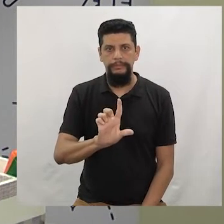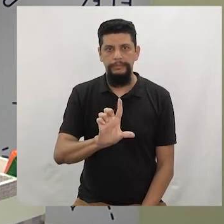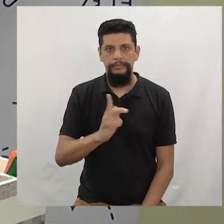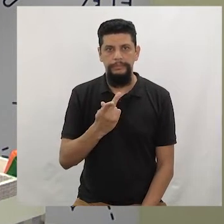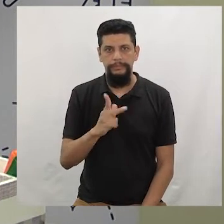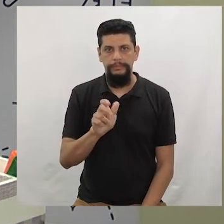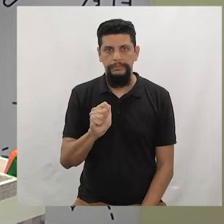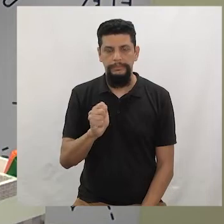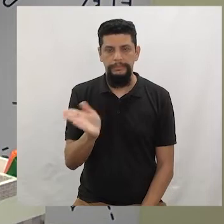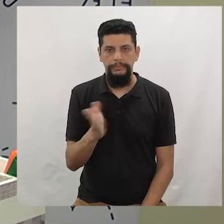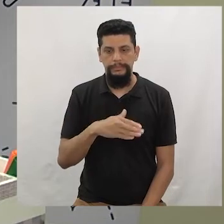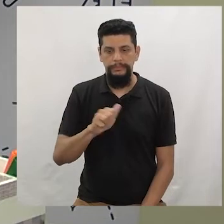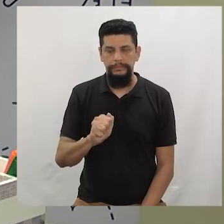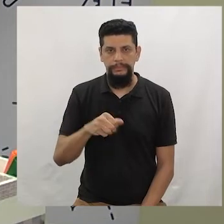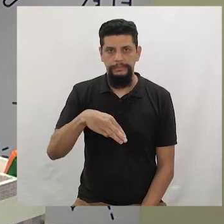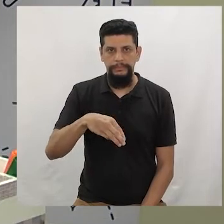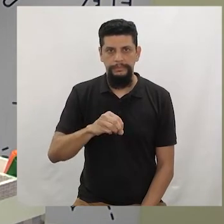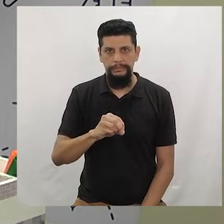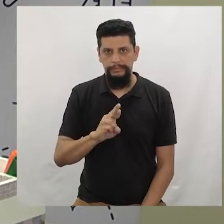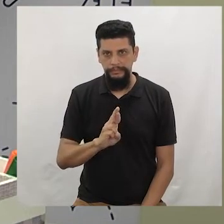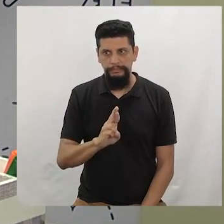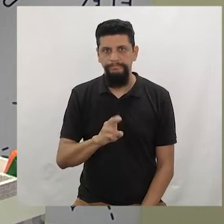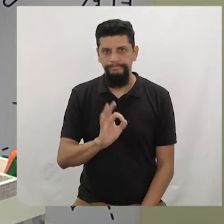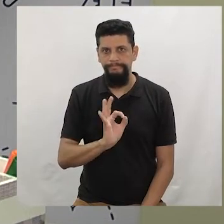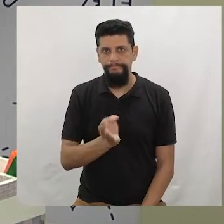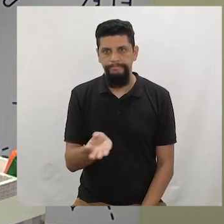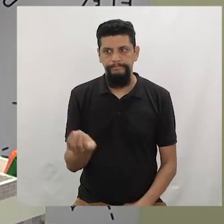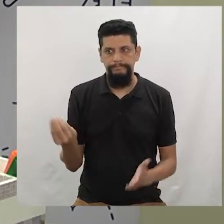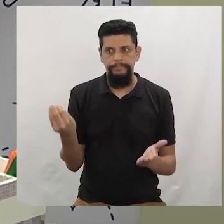abelha, de amor. Vamos lá, então?